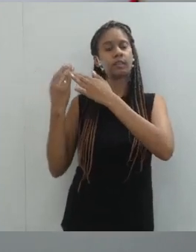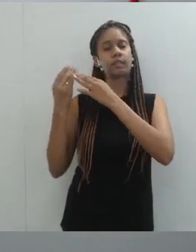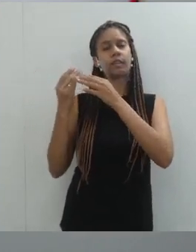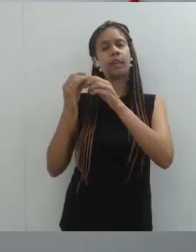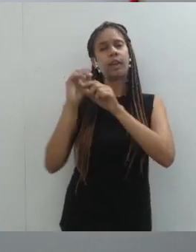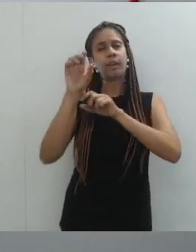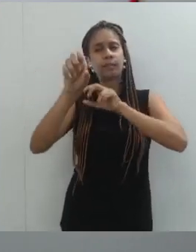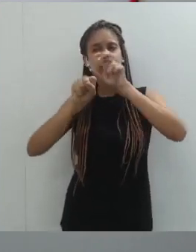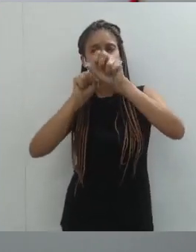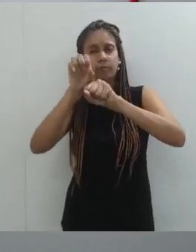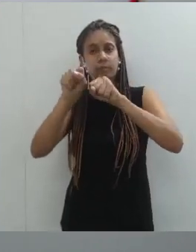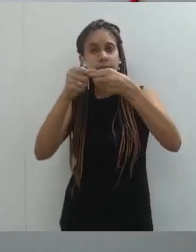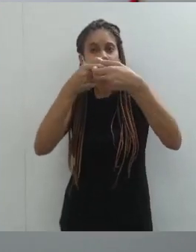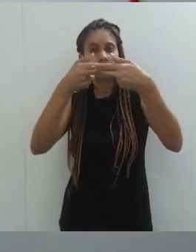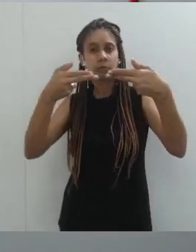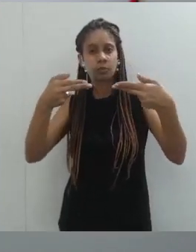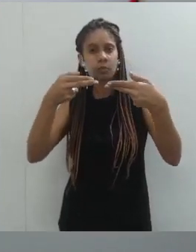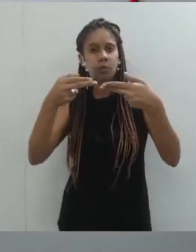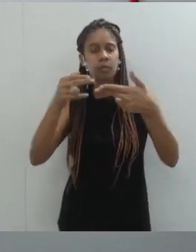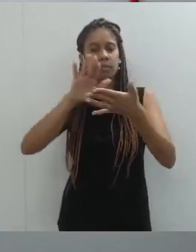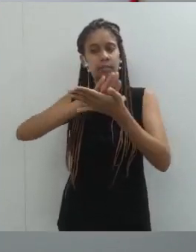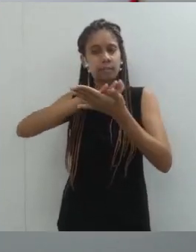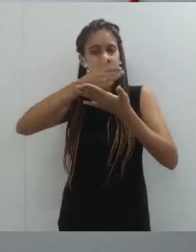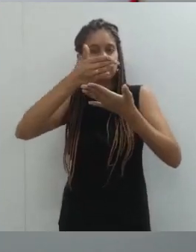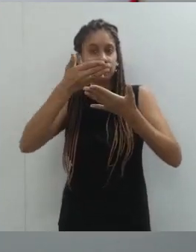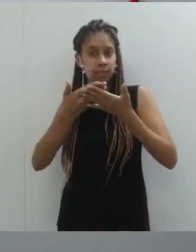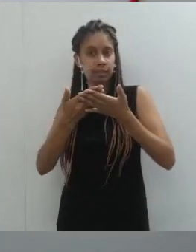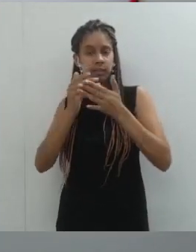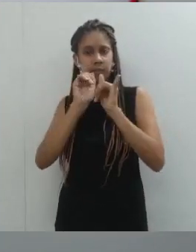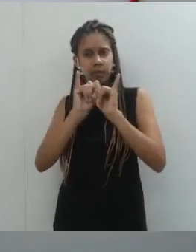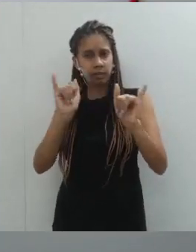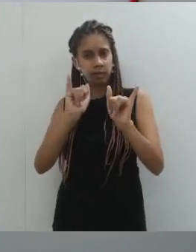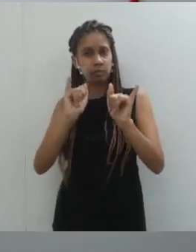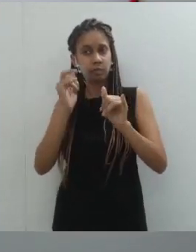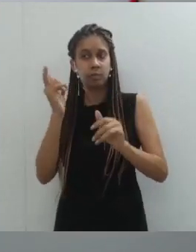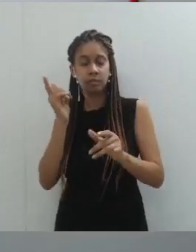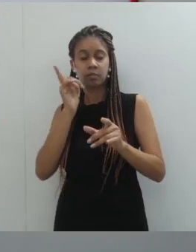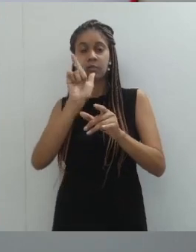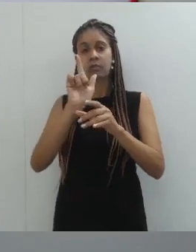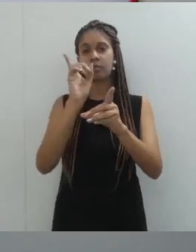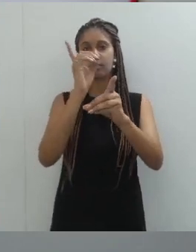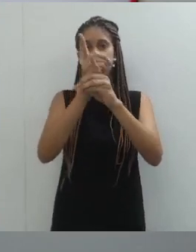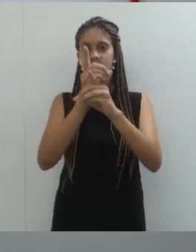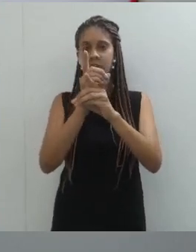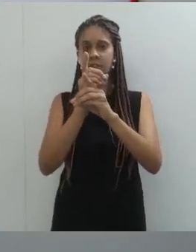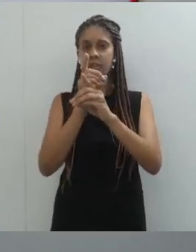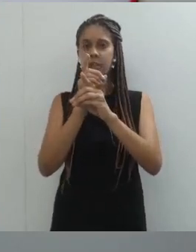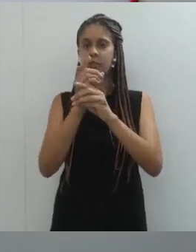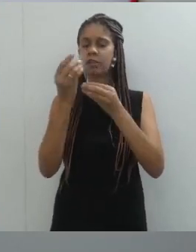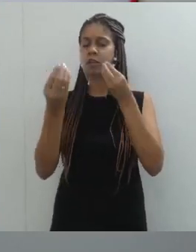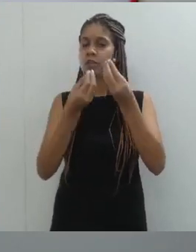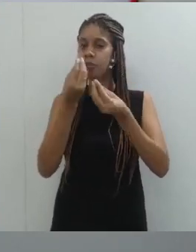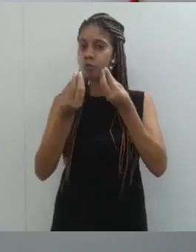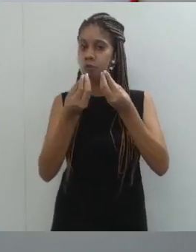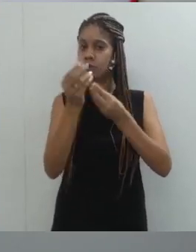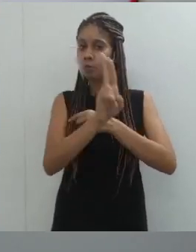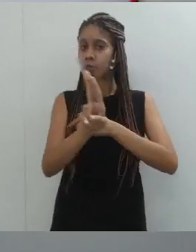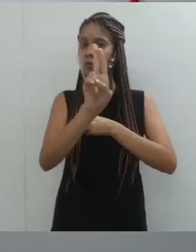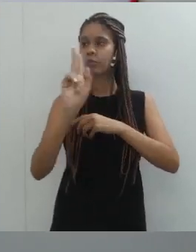análise e depois interpreta essas informações com os conhecimentos e os valores que